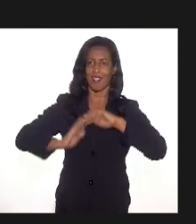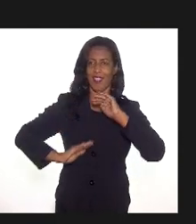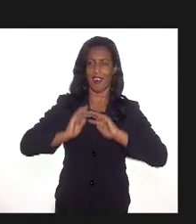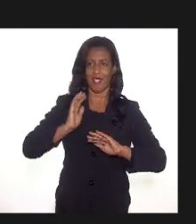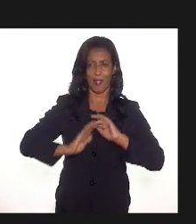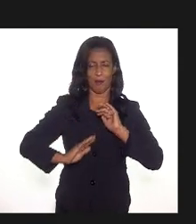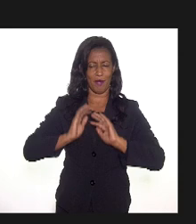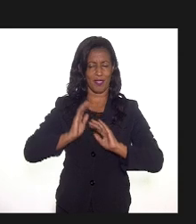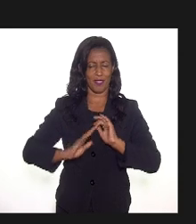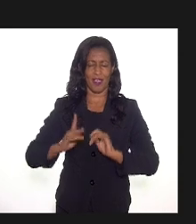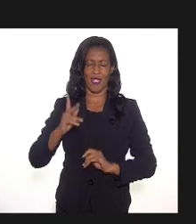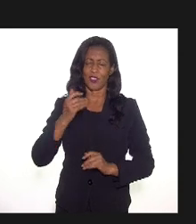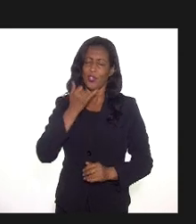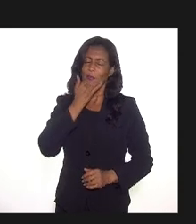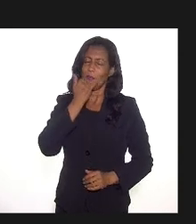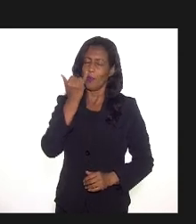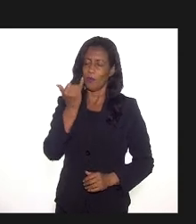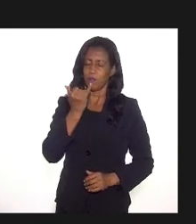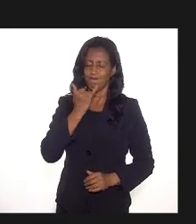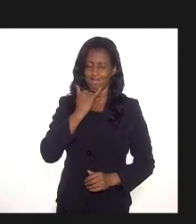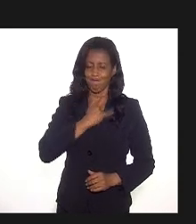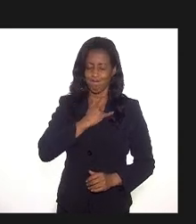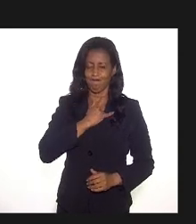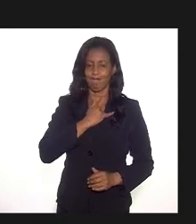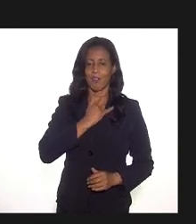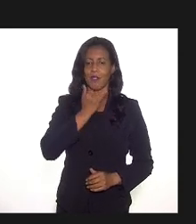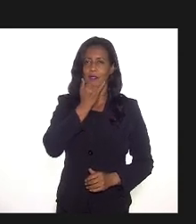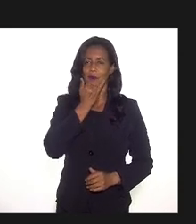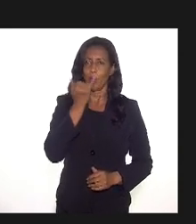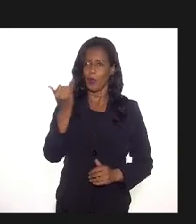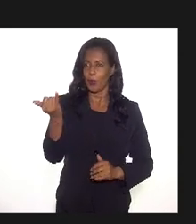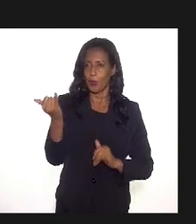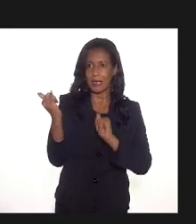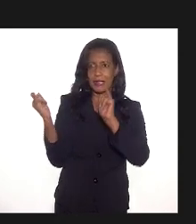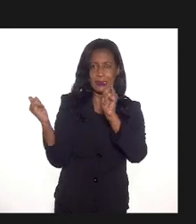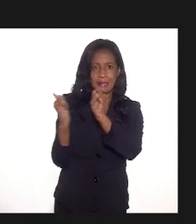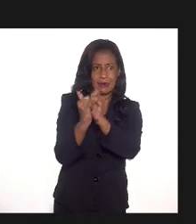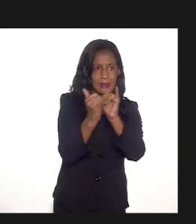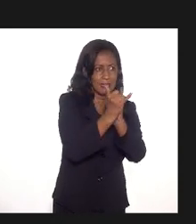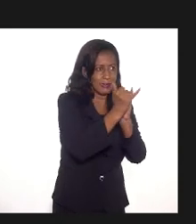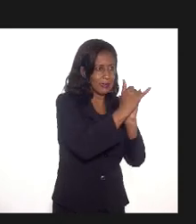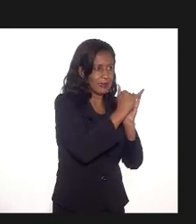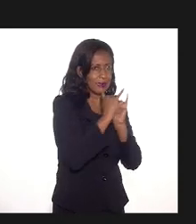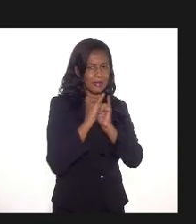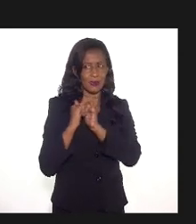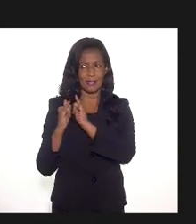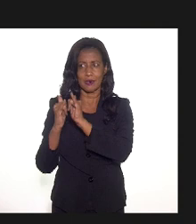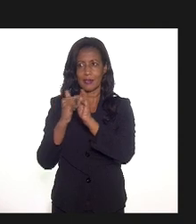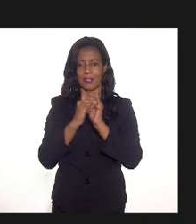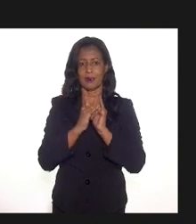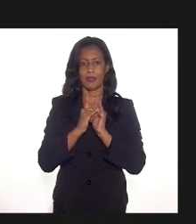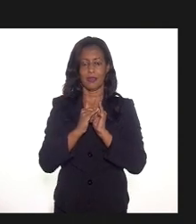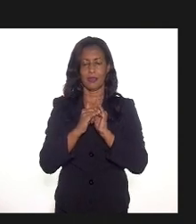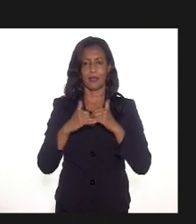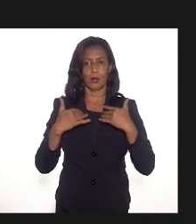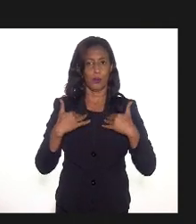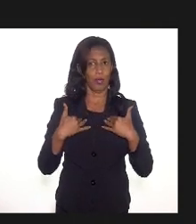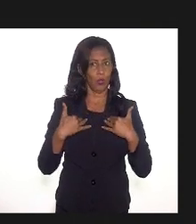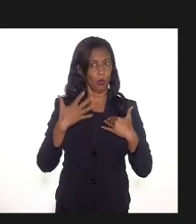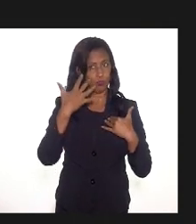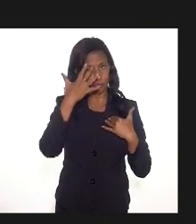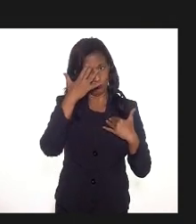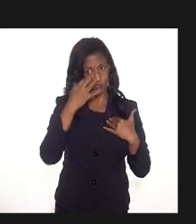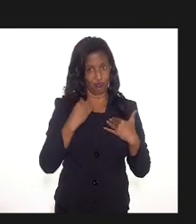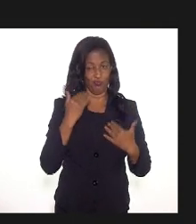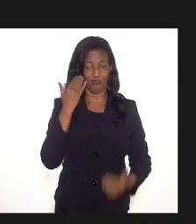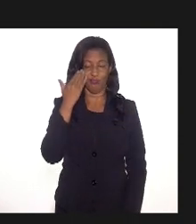perdoar a si mesmo e de perdoar aos outros então eu não consigo entender deputado Carlos